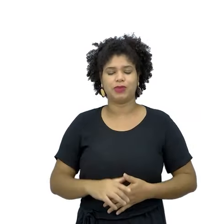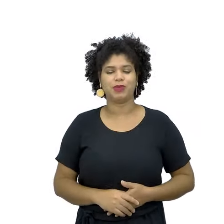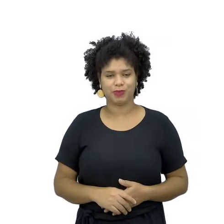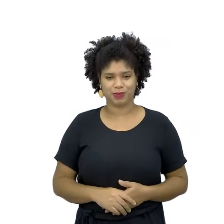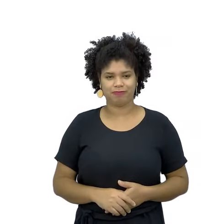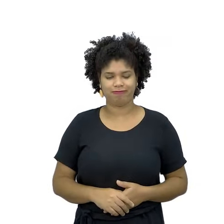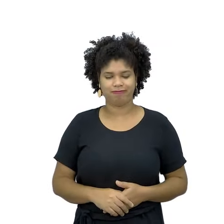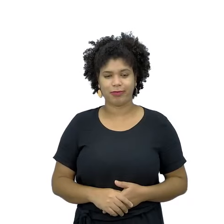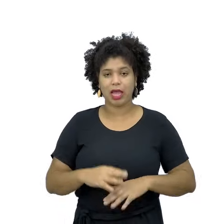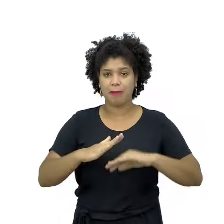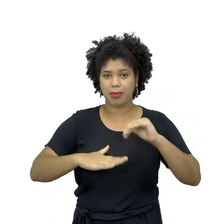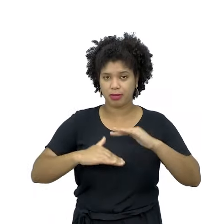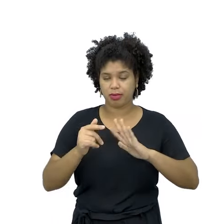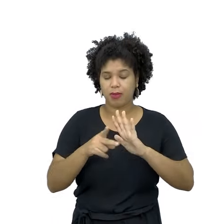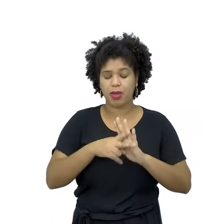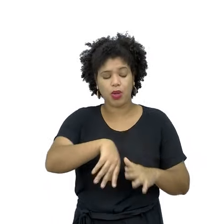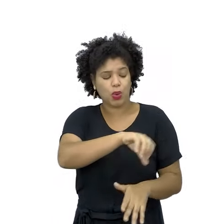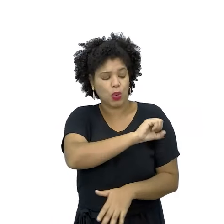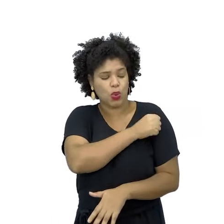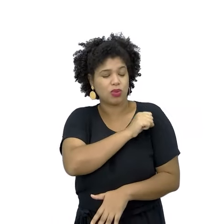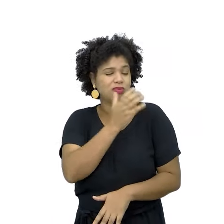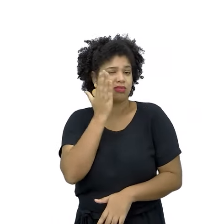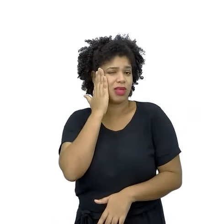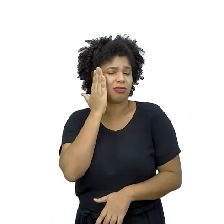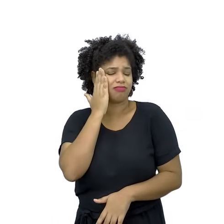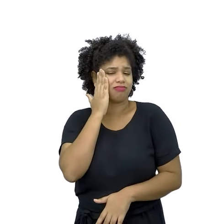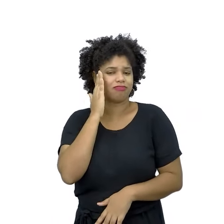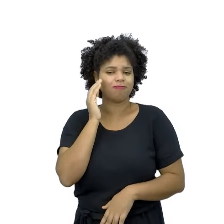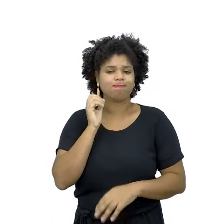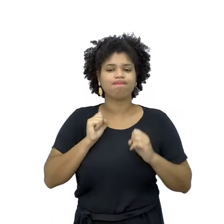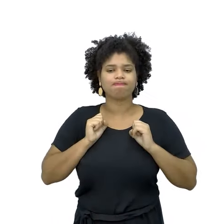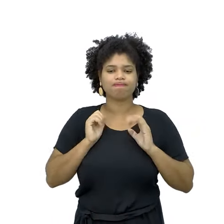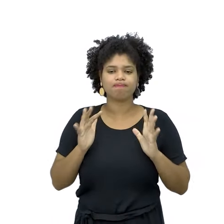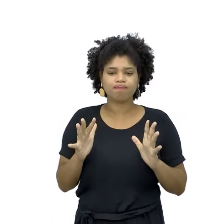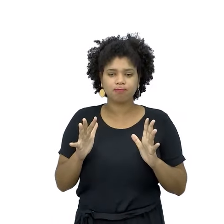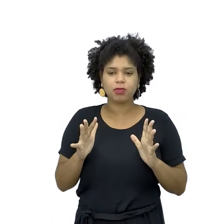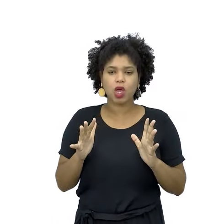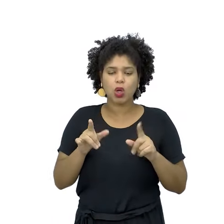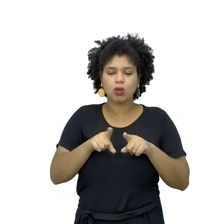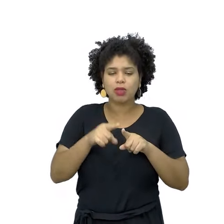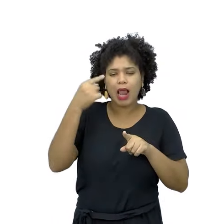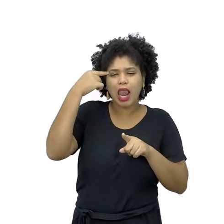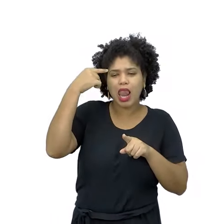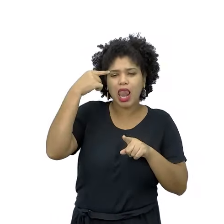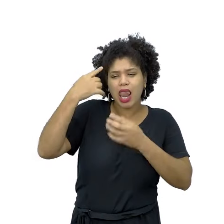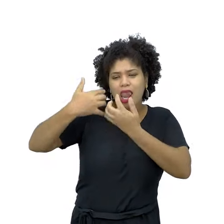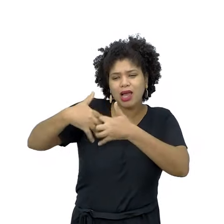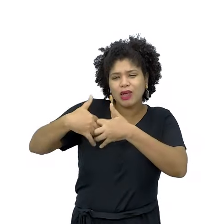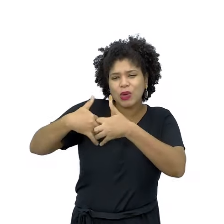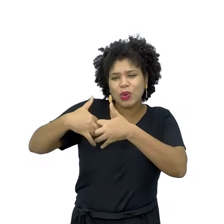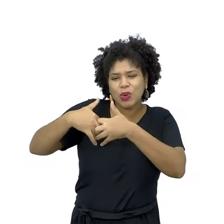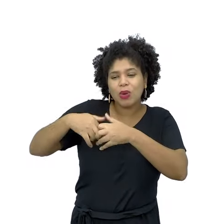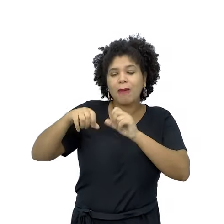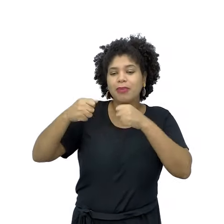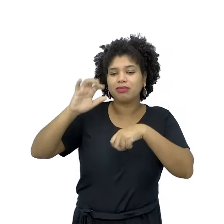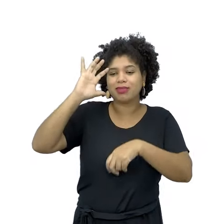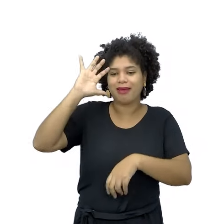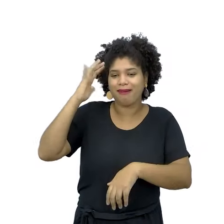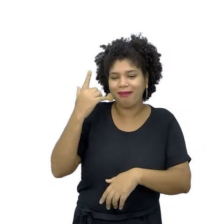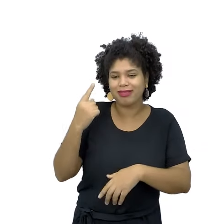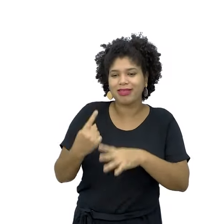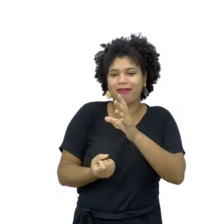Nessa habilidade 2 do 8º ano, qual é a ação, qual é o processo cognitivo? Resolver, elaborar